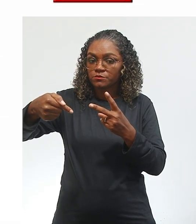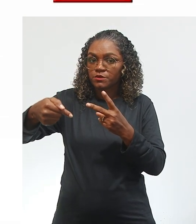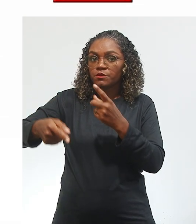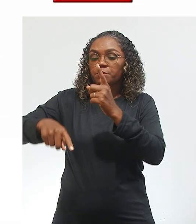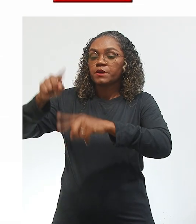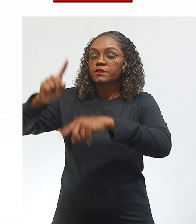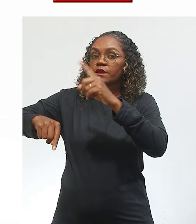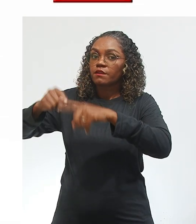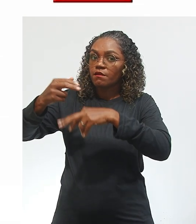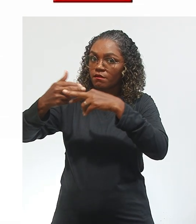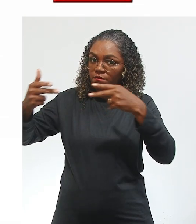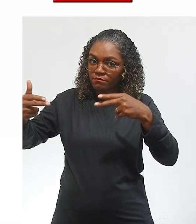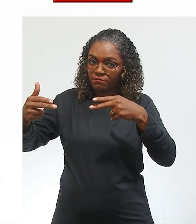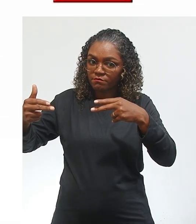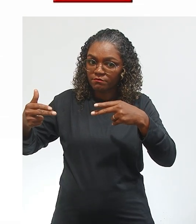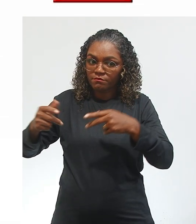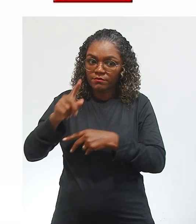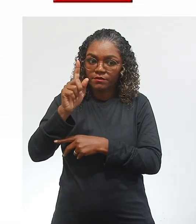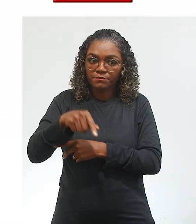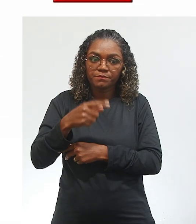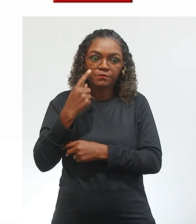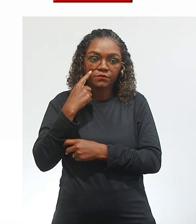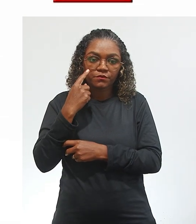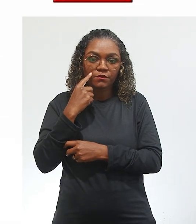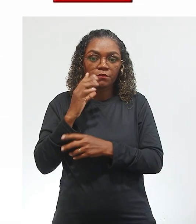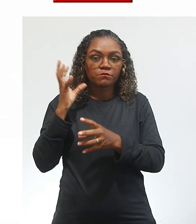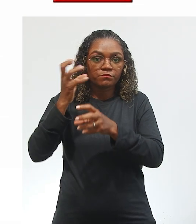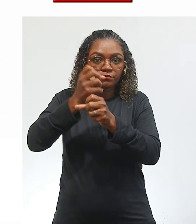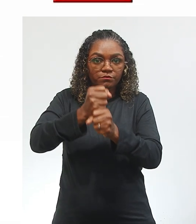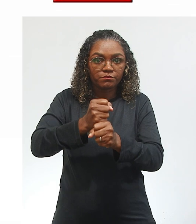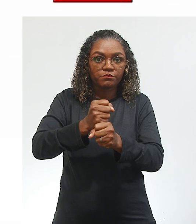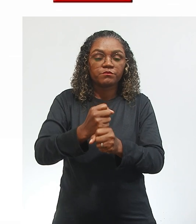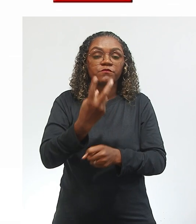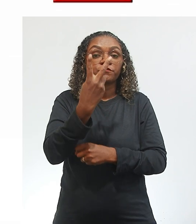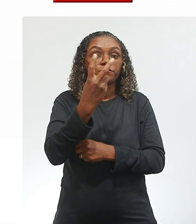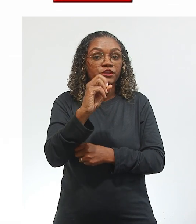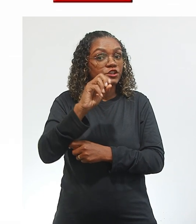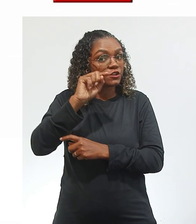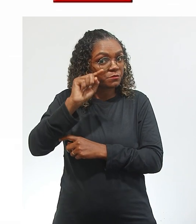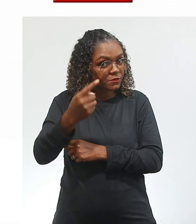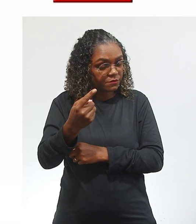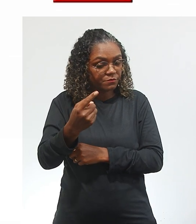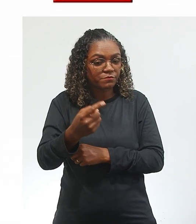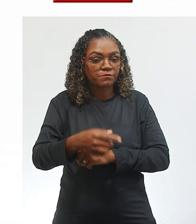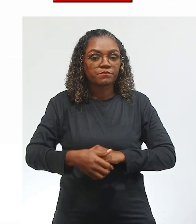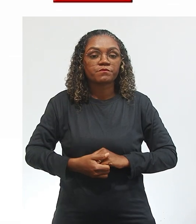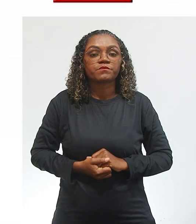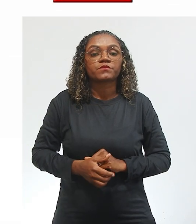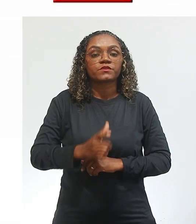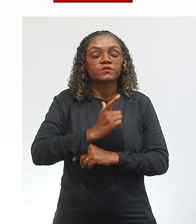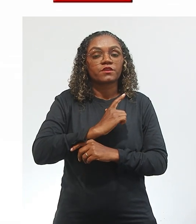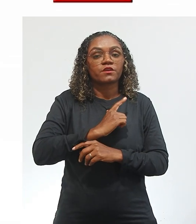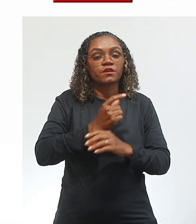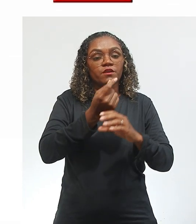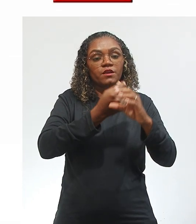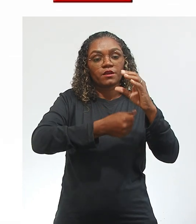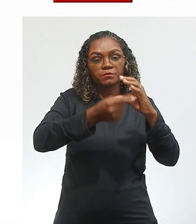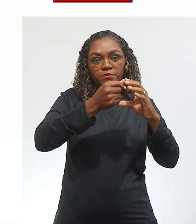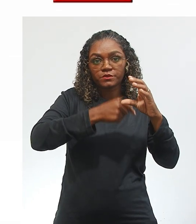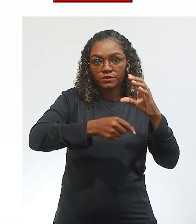gente, nada mais é que o aporte financeiro da empresa, tá? Temos inclusive lá o